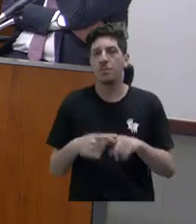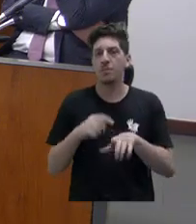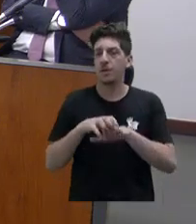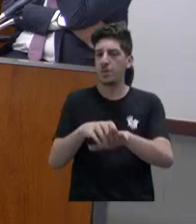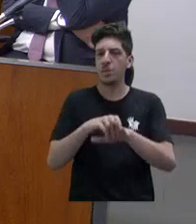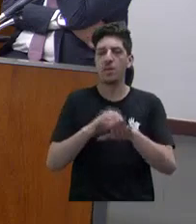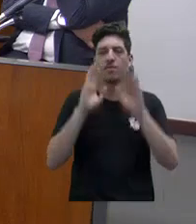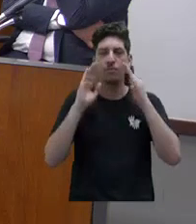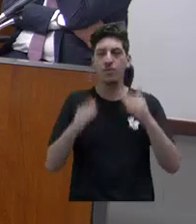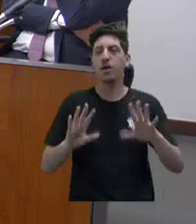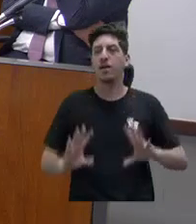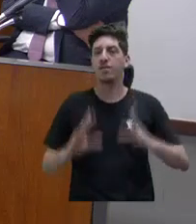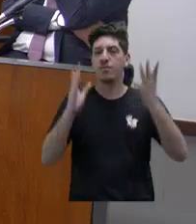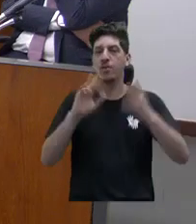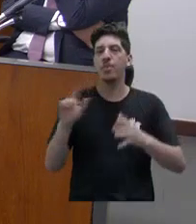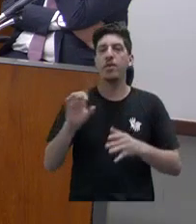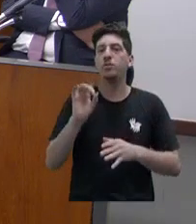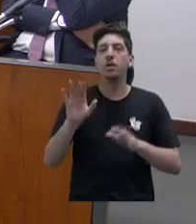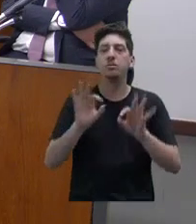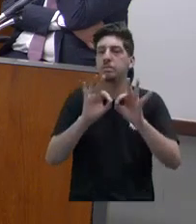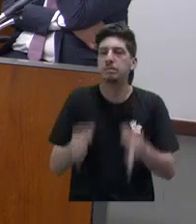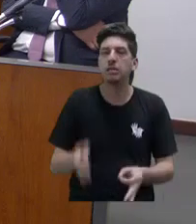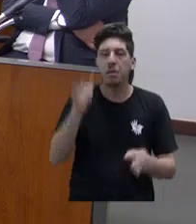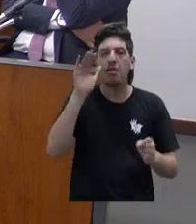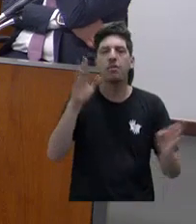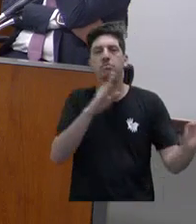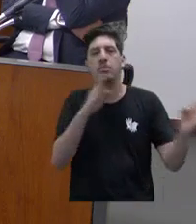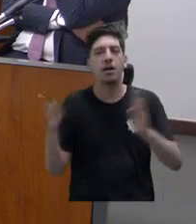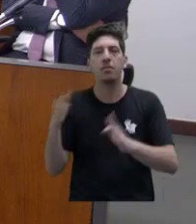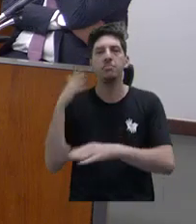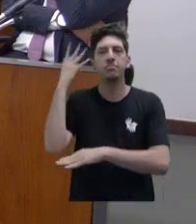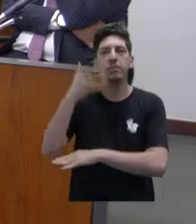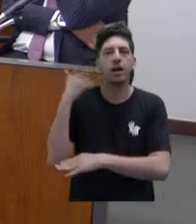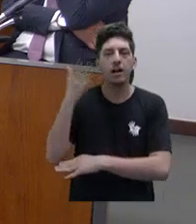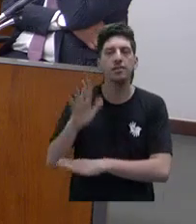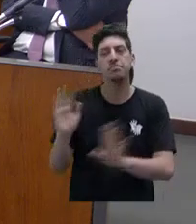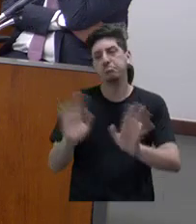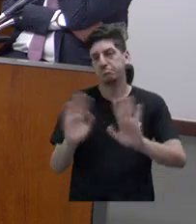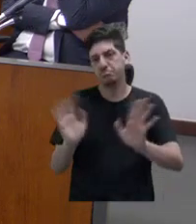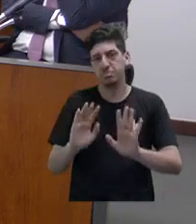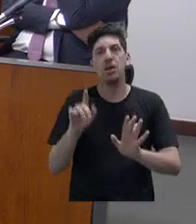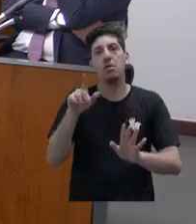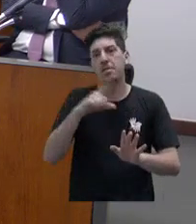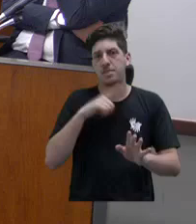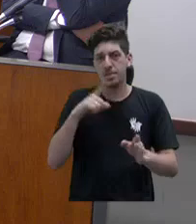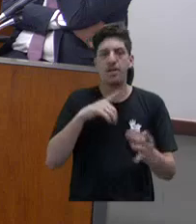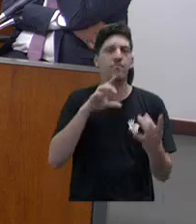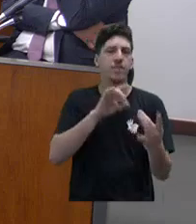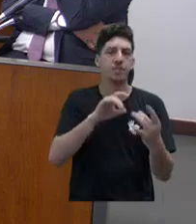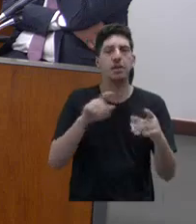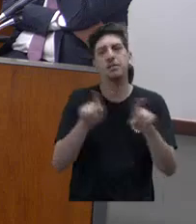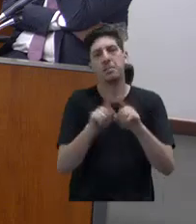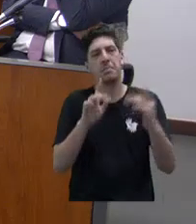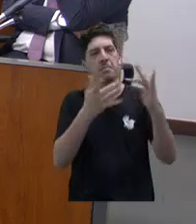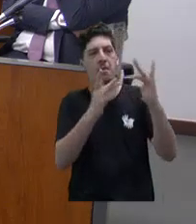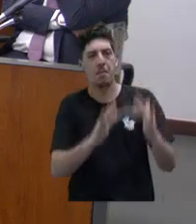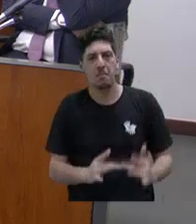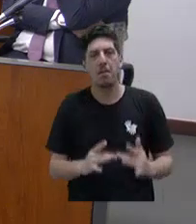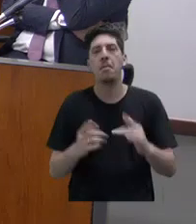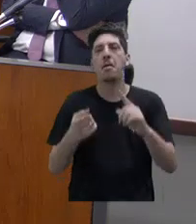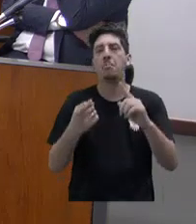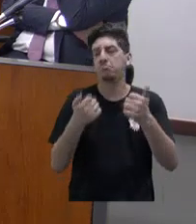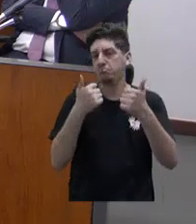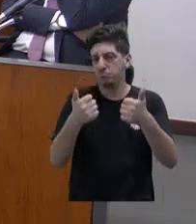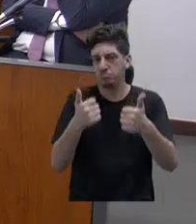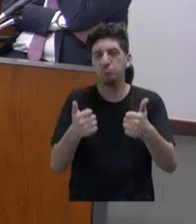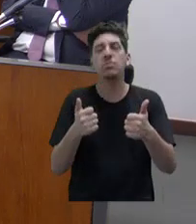não é só você ouvir uma palestra e você está fazendo o seu network, você fazendo os seus contatos. Mas, enfim,